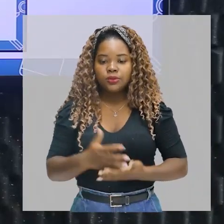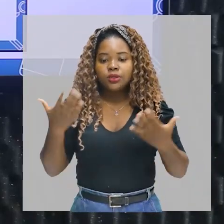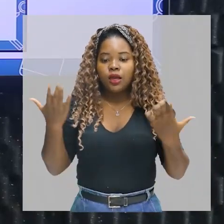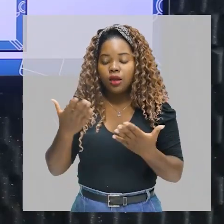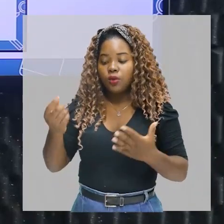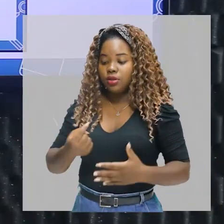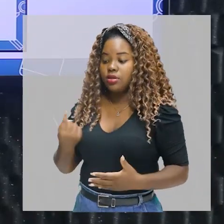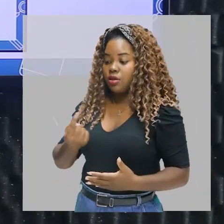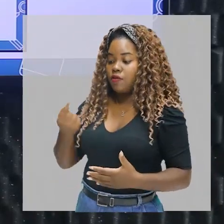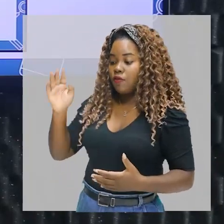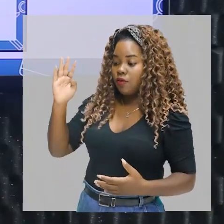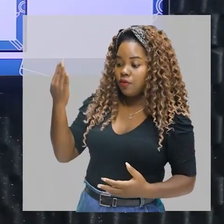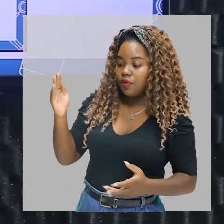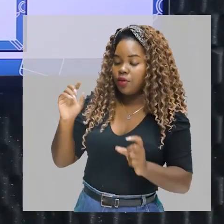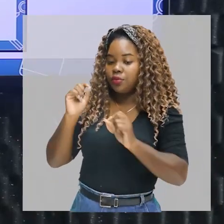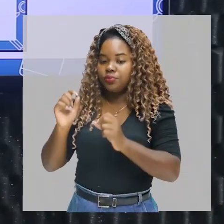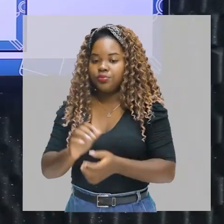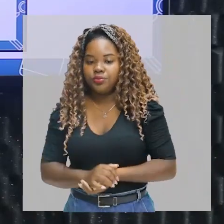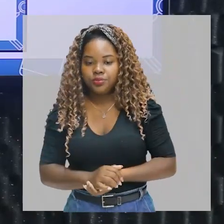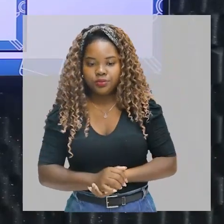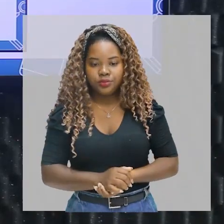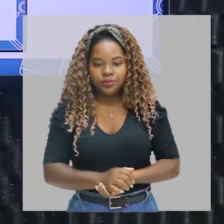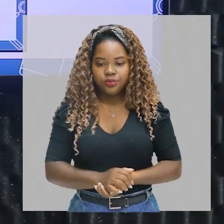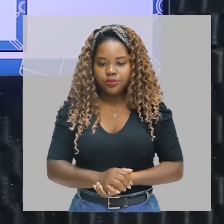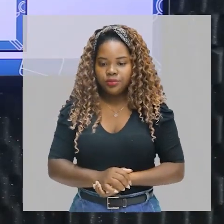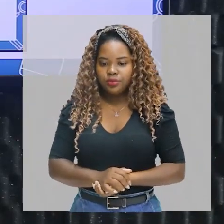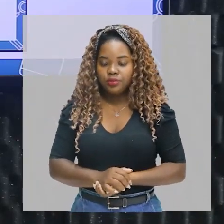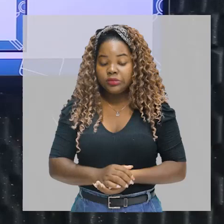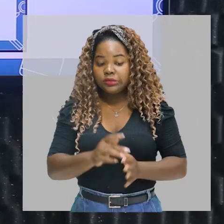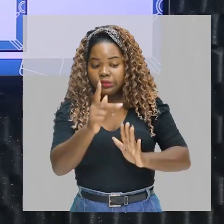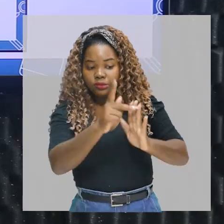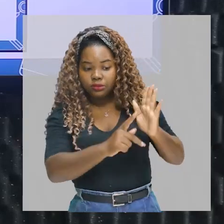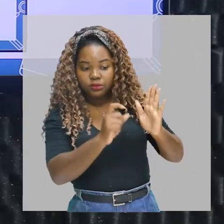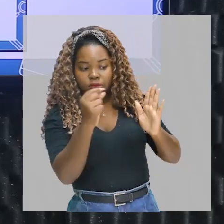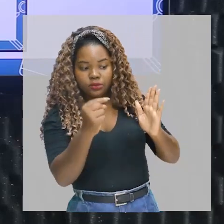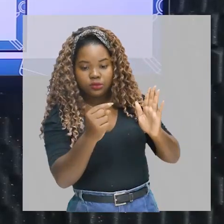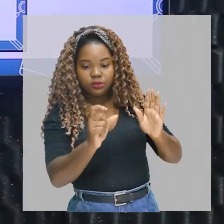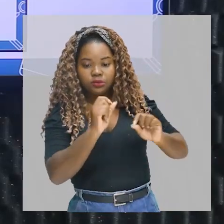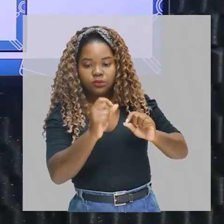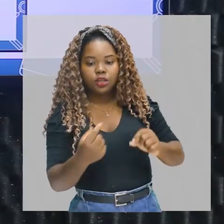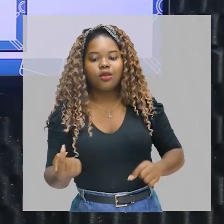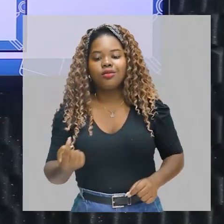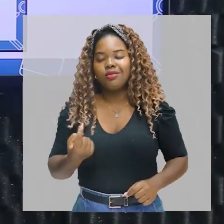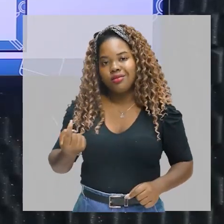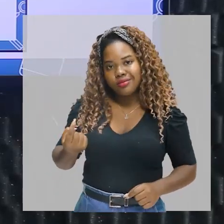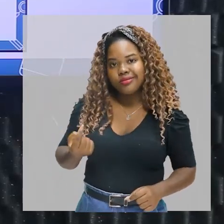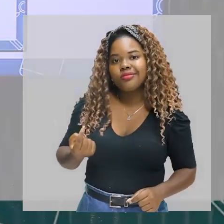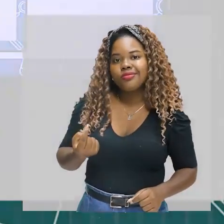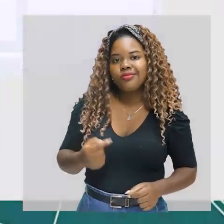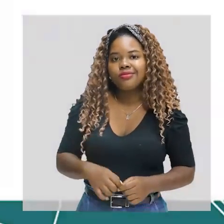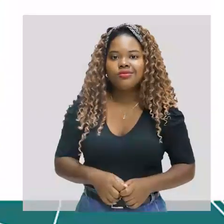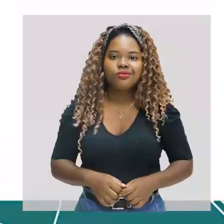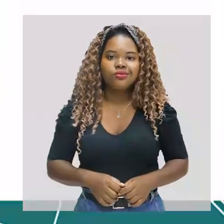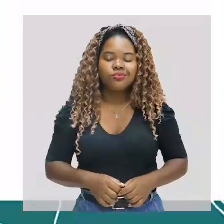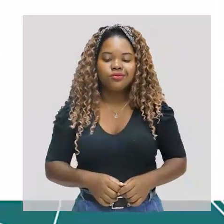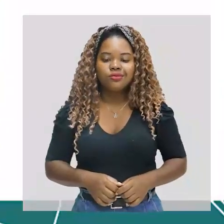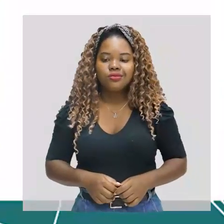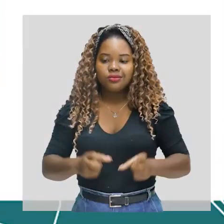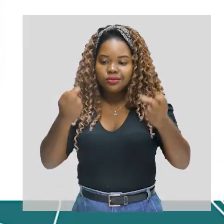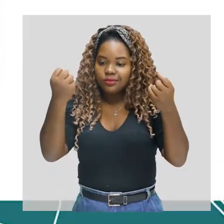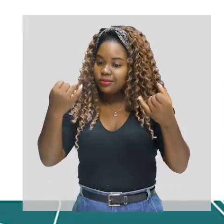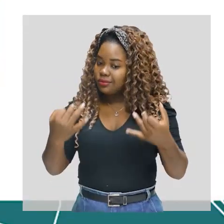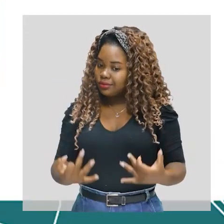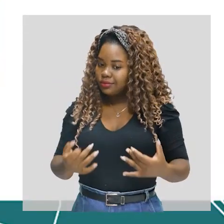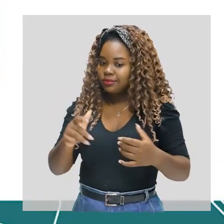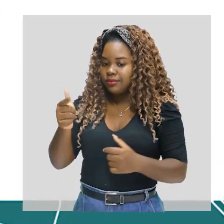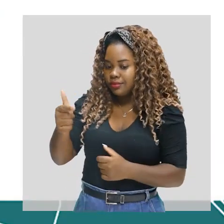da individualidade biológica, eu falei o quê? Que esse planejamento ele é individual. E quando nós falamos do